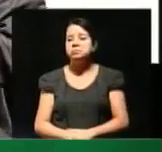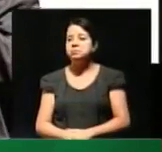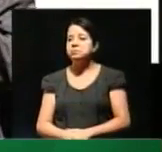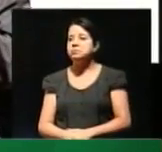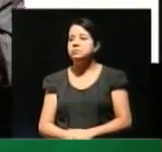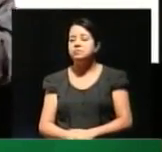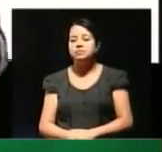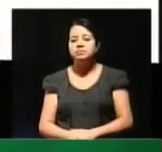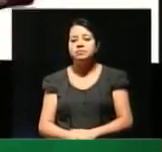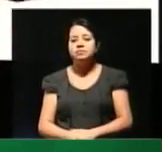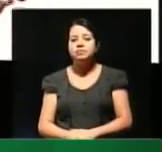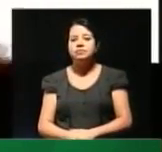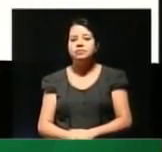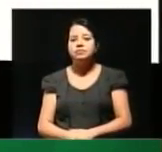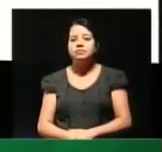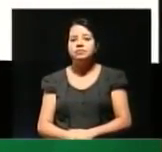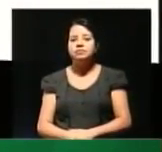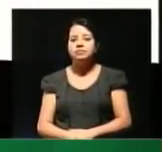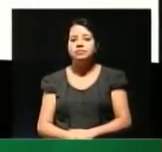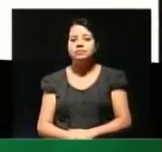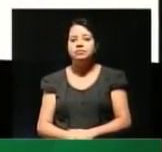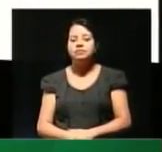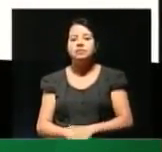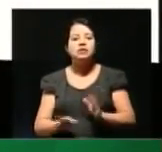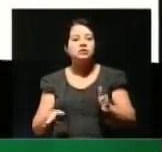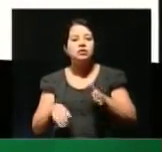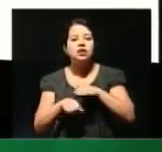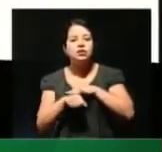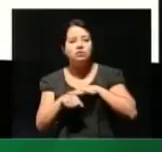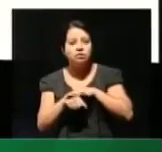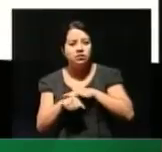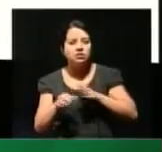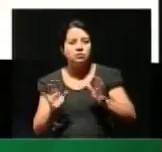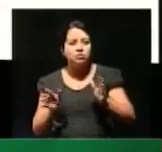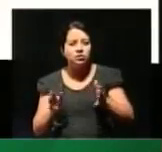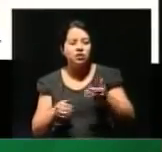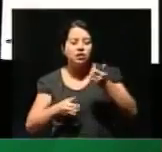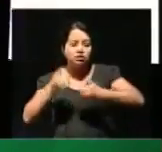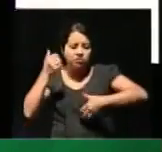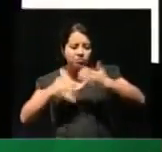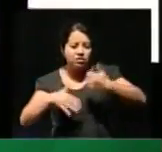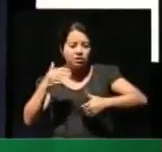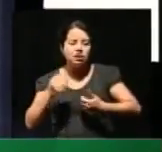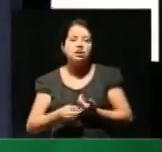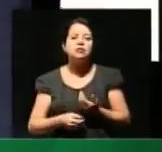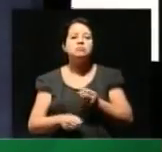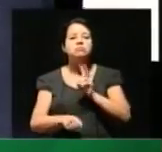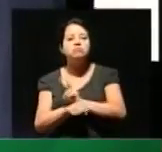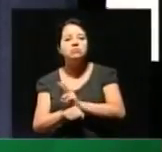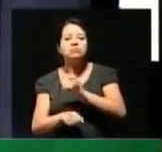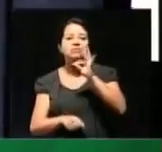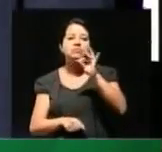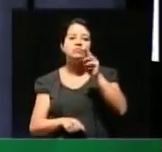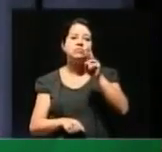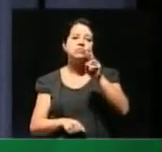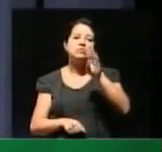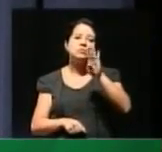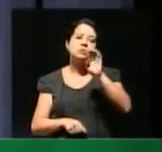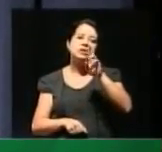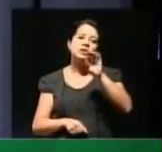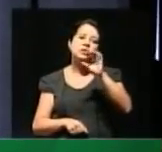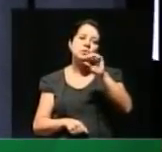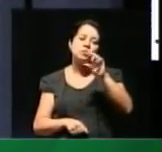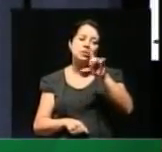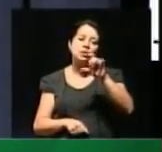A gente conversou um pouquinho, eu vi que algumas pessoas já falaram também sobre a questão da tuberculose. 30 anos depois, a tuberculose ainda é a principal